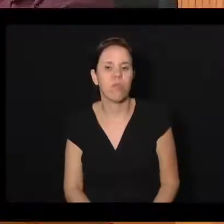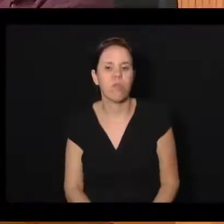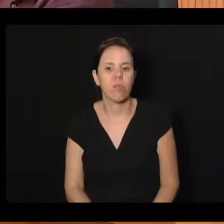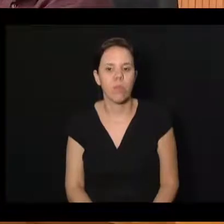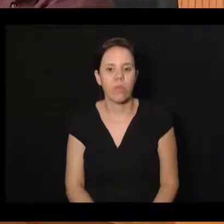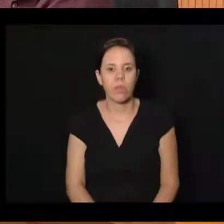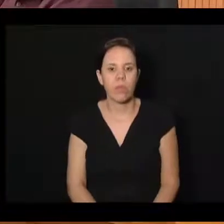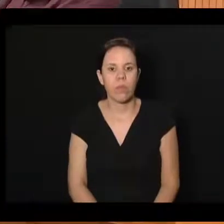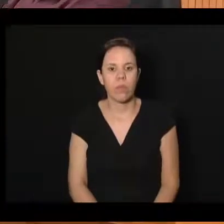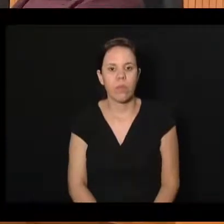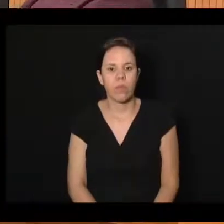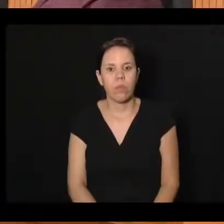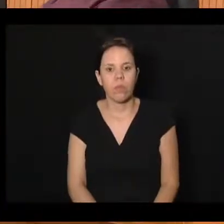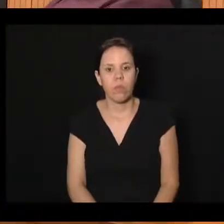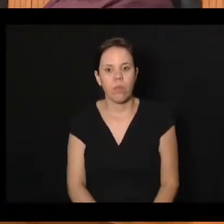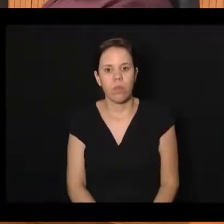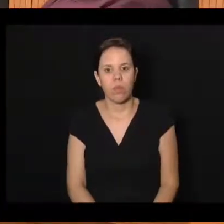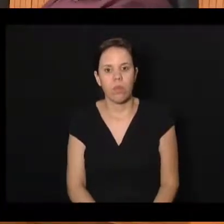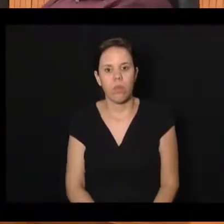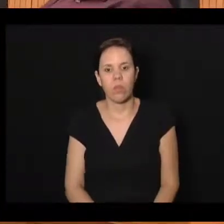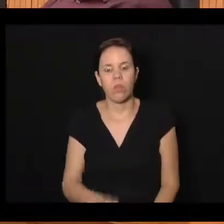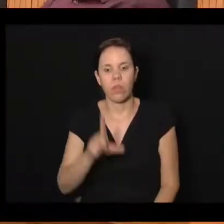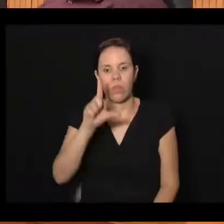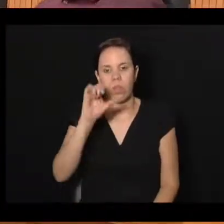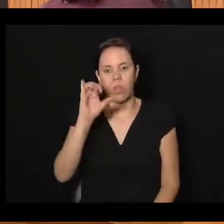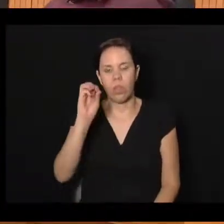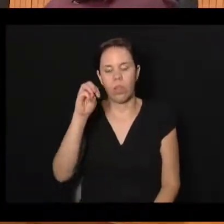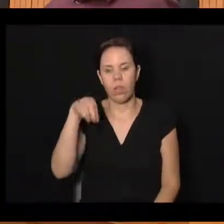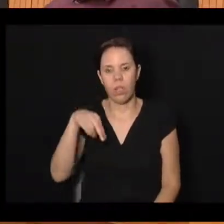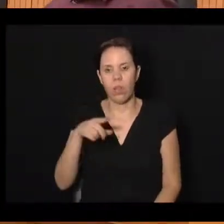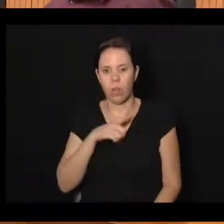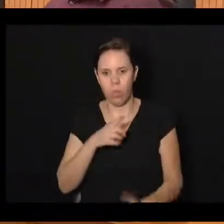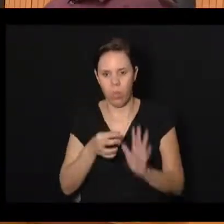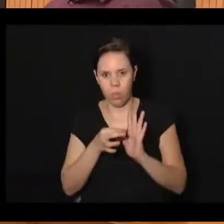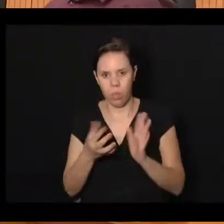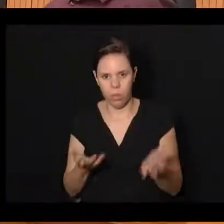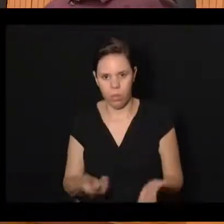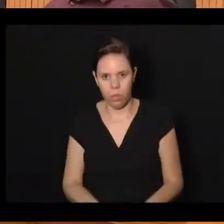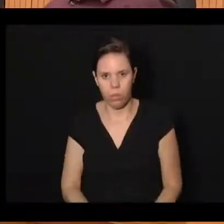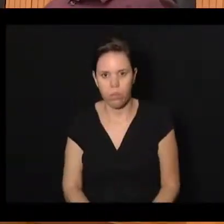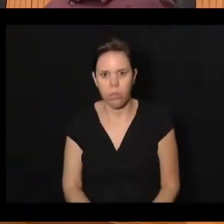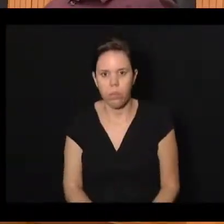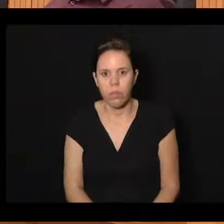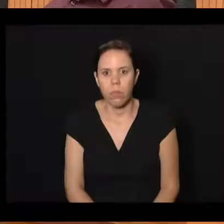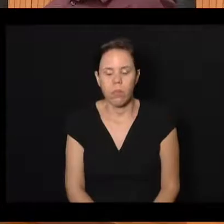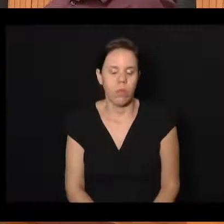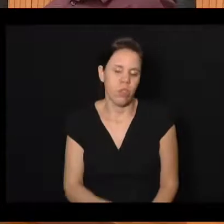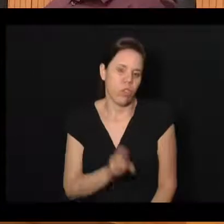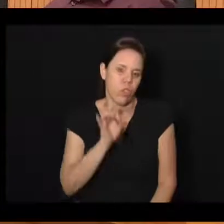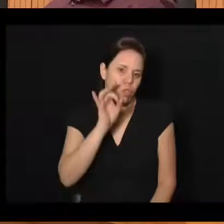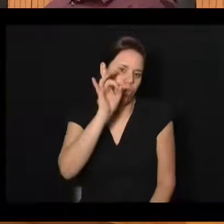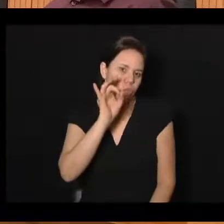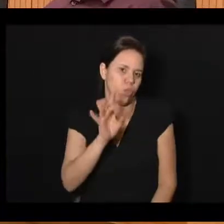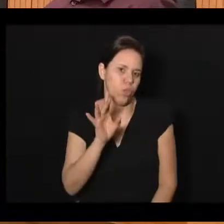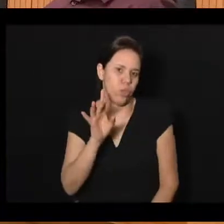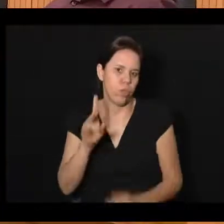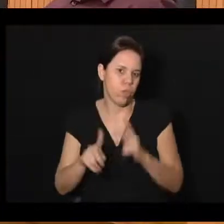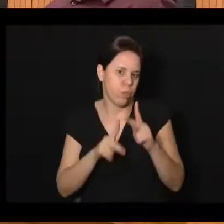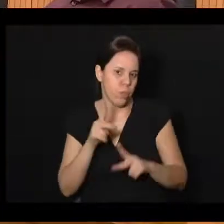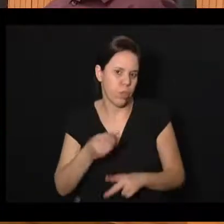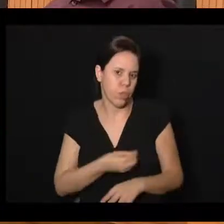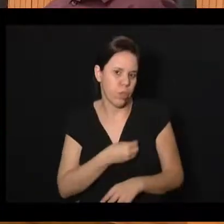mim com um peão se assim é não só acho que as pessoas em situação de